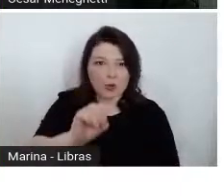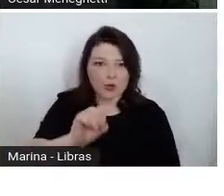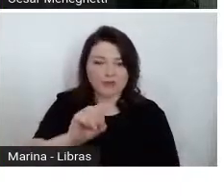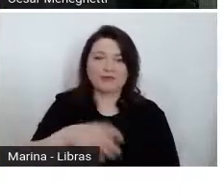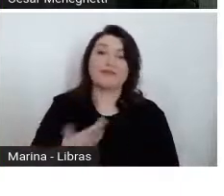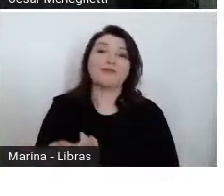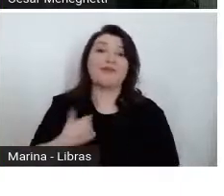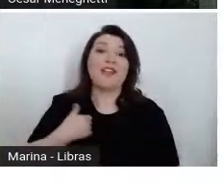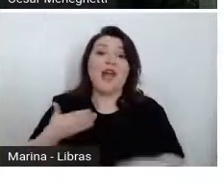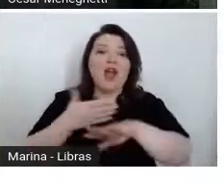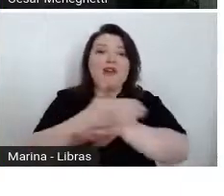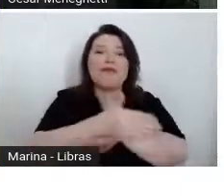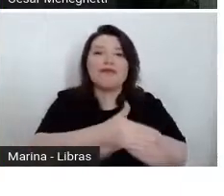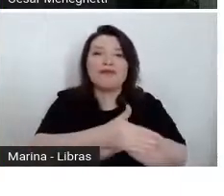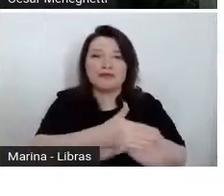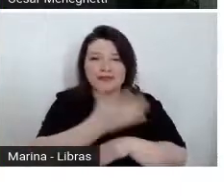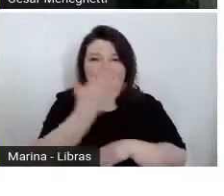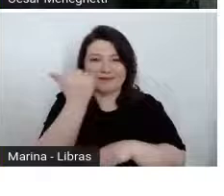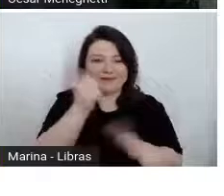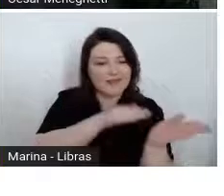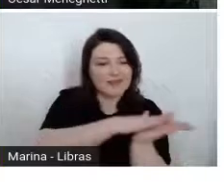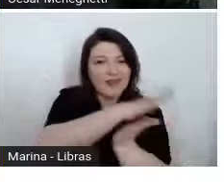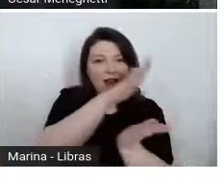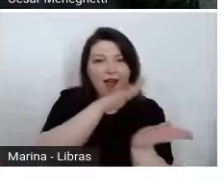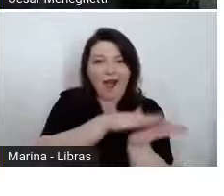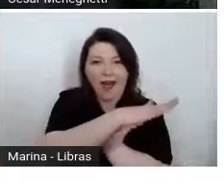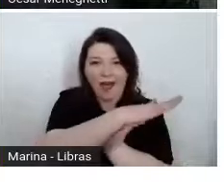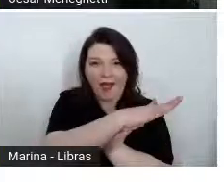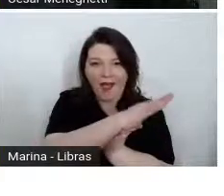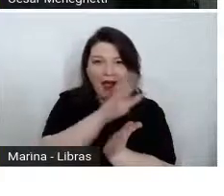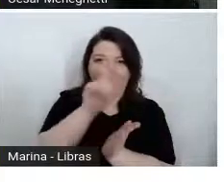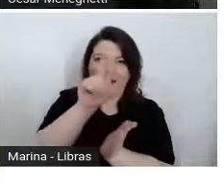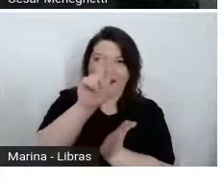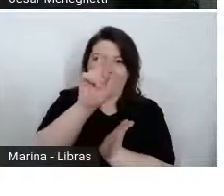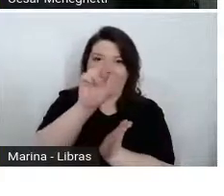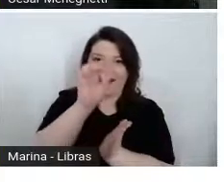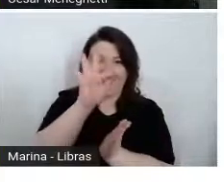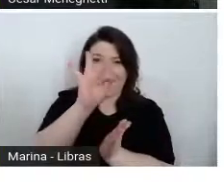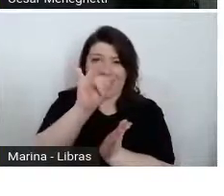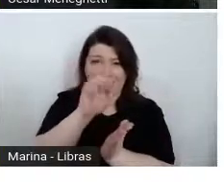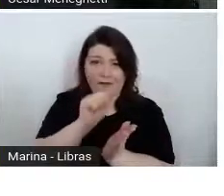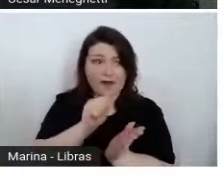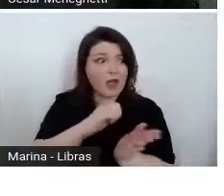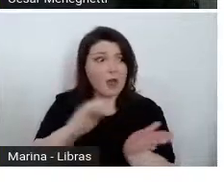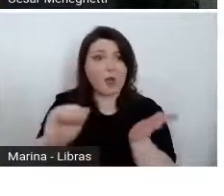antes, assim, eu deletei, entendeu? Não sei, acho que é inconsciente.